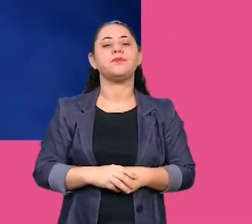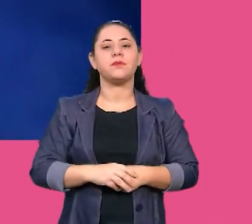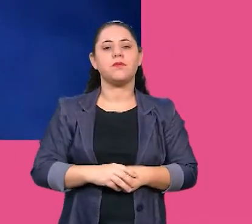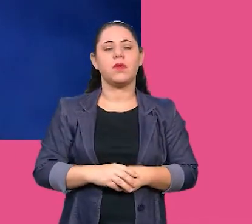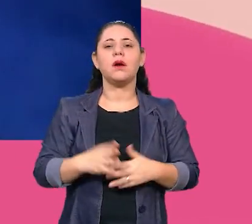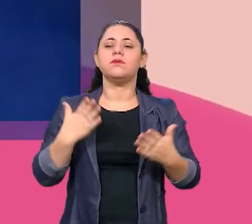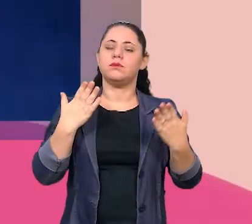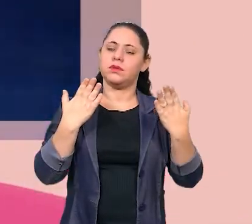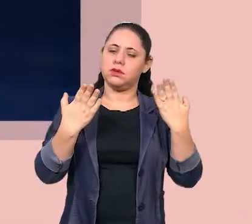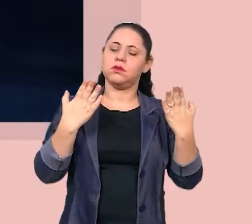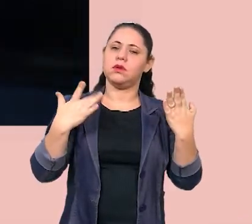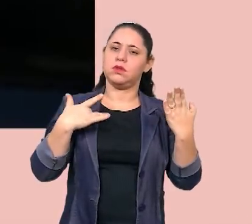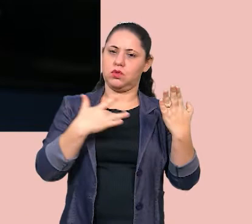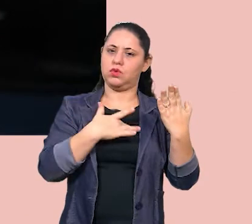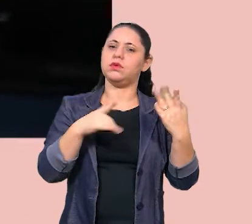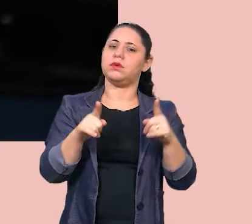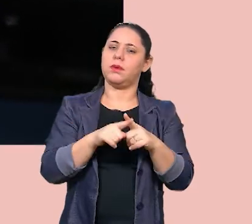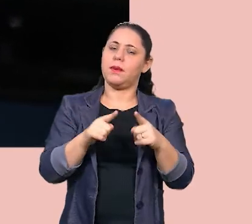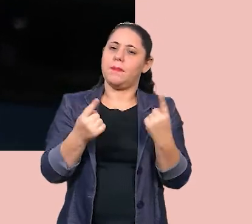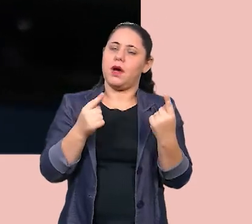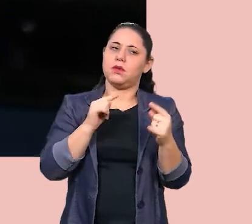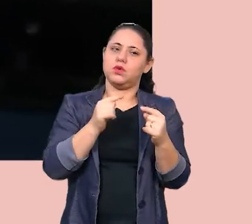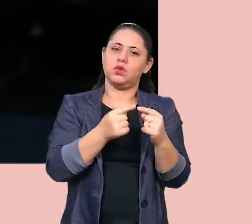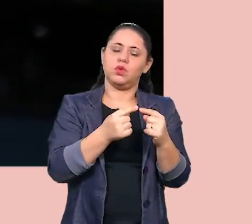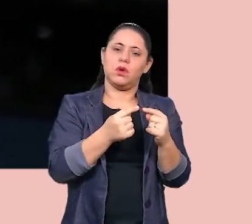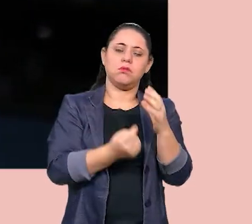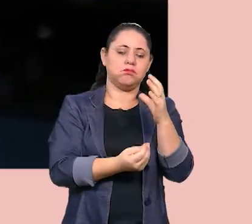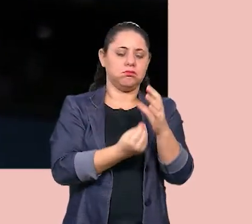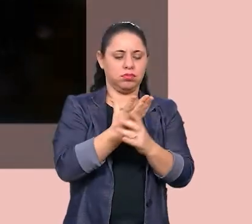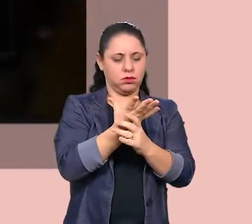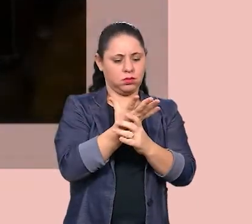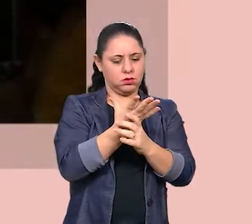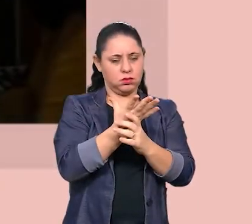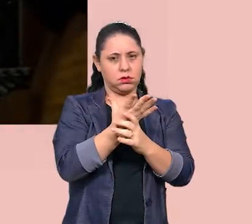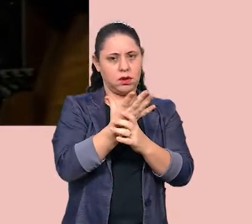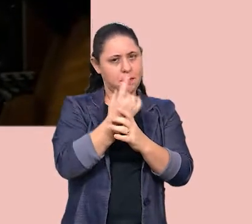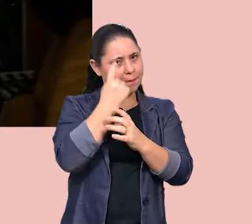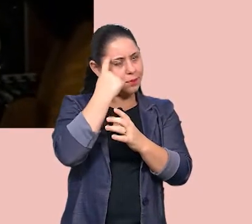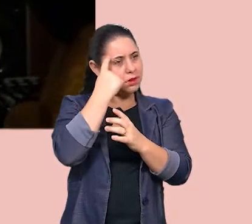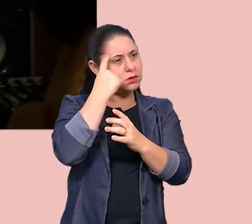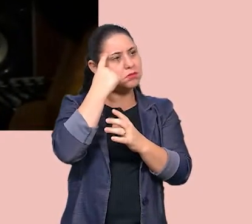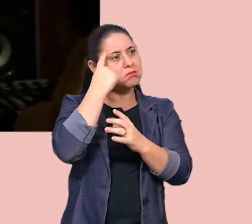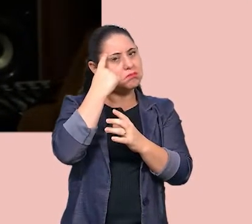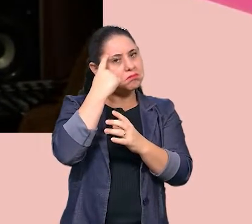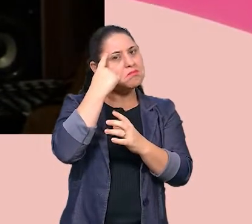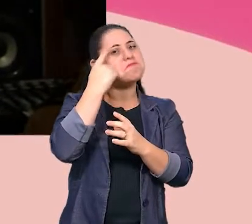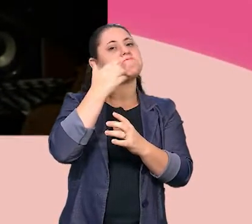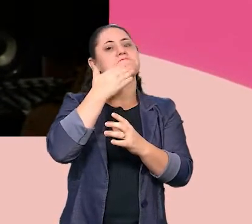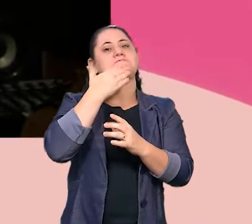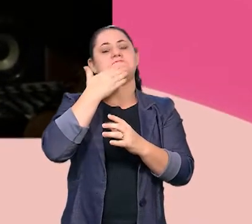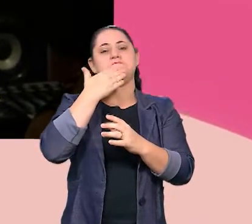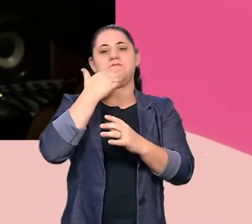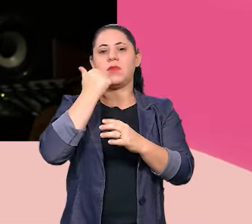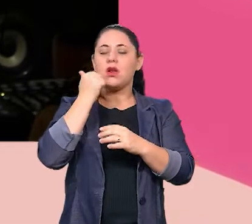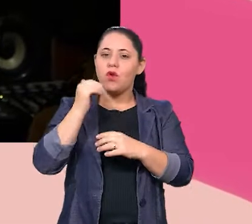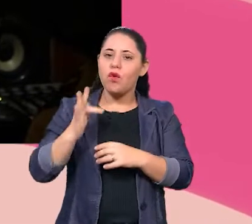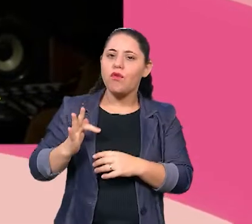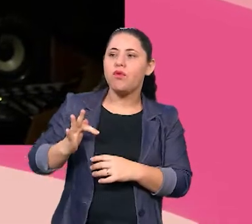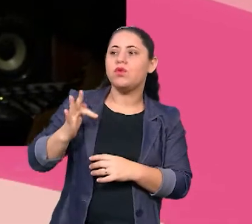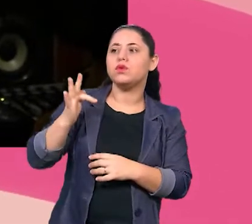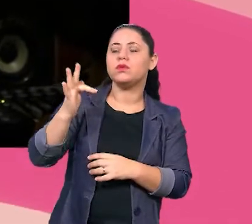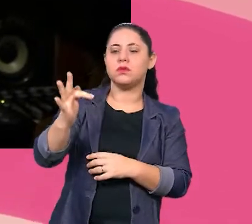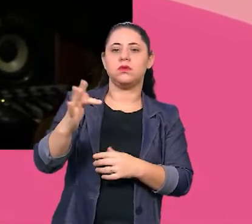acho que do ponto de vista psicológico e de saúde, mas do ponto de vista criativo, eu acredito que a gente inclusive vai estar